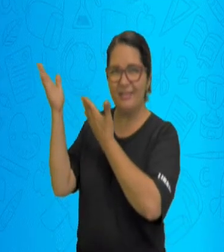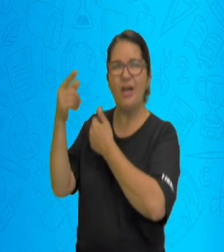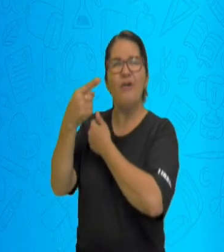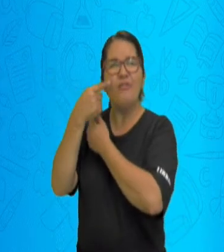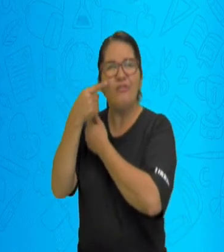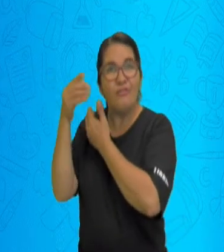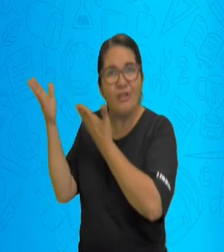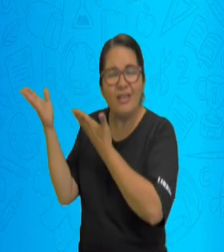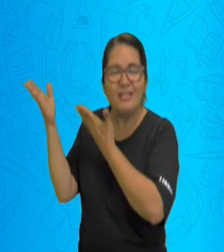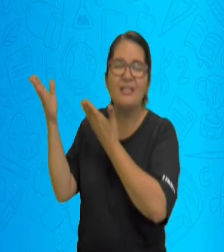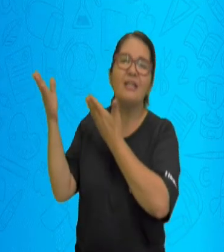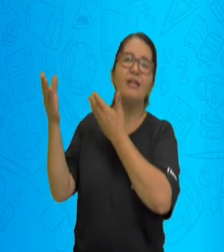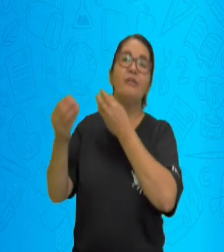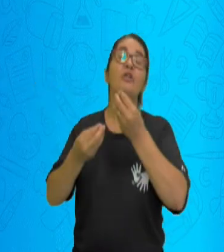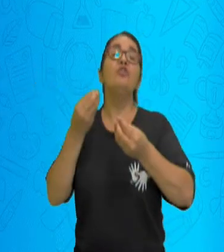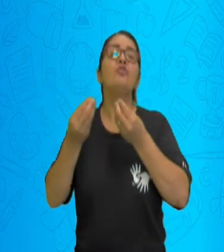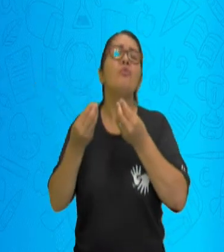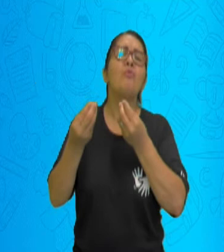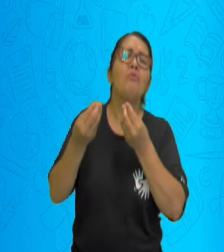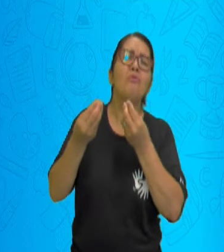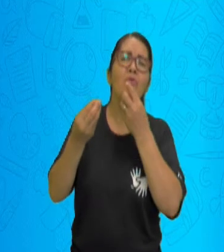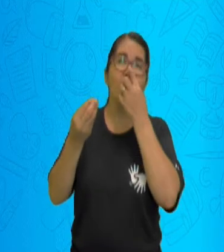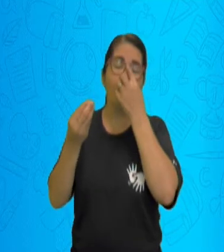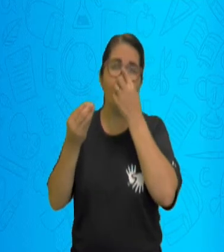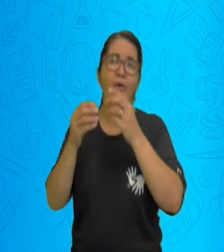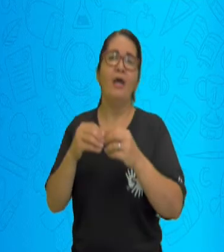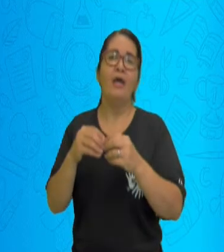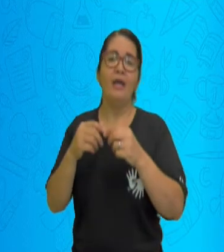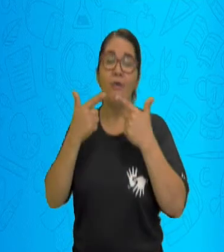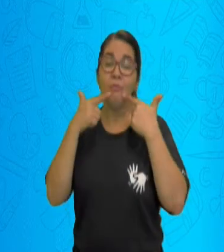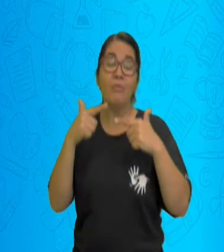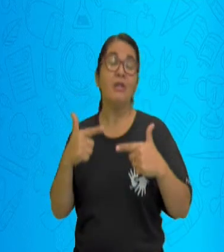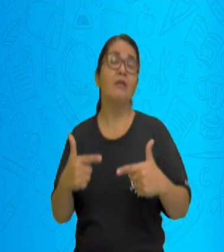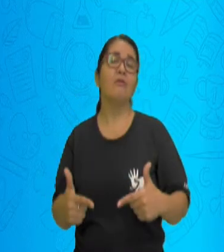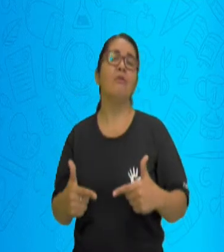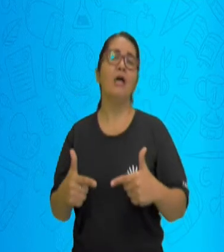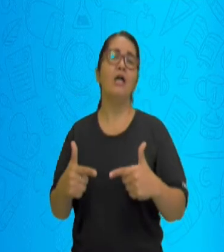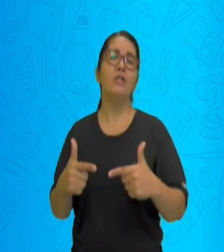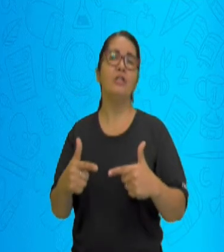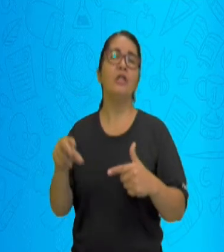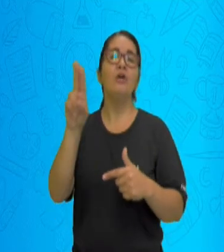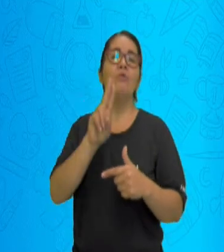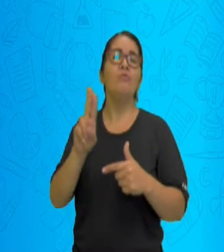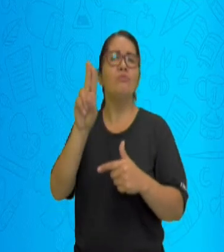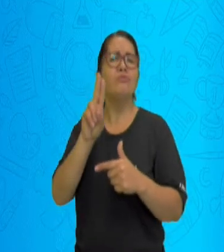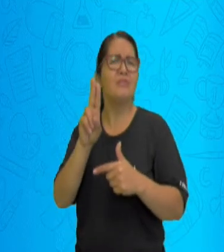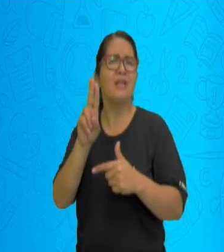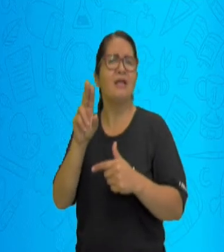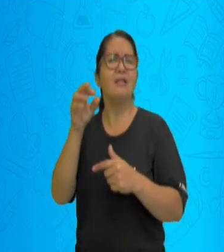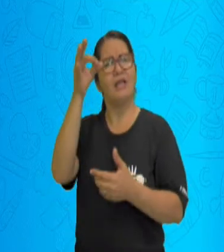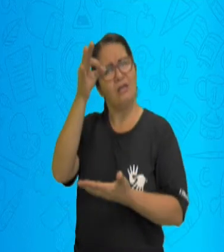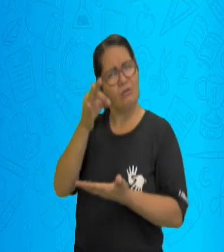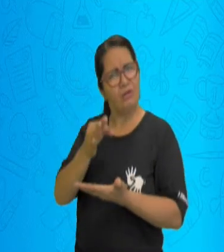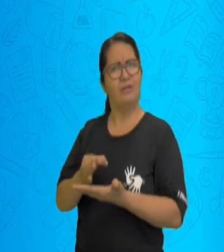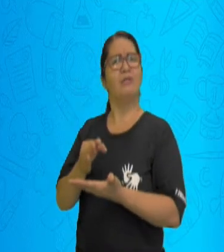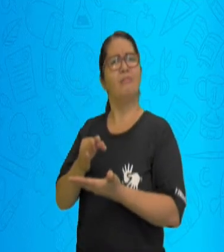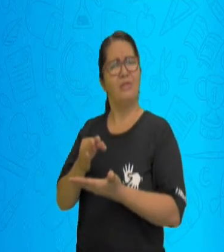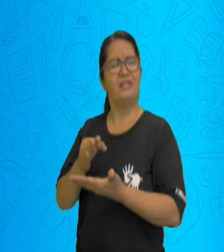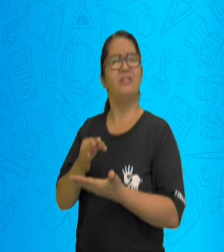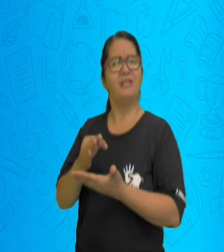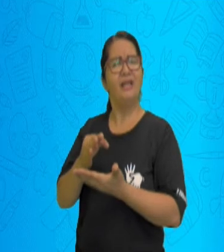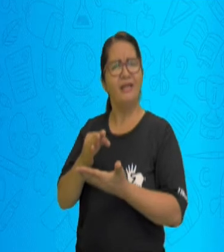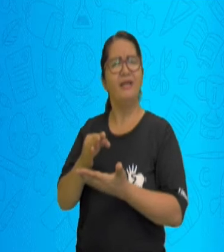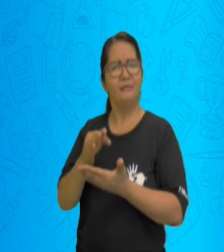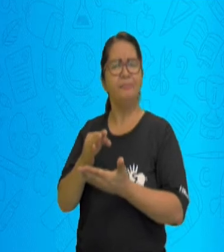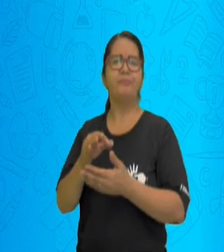uma linguagem usada com amigos, conversando no portão, dentro da sua casa. É uma